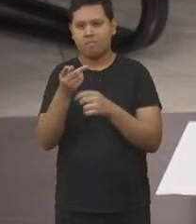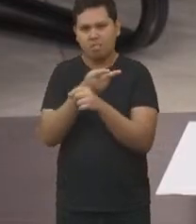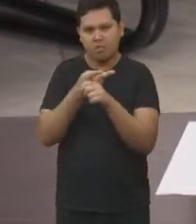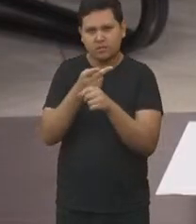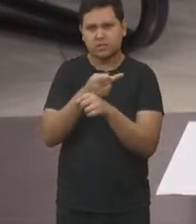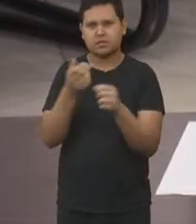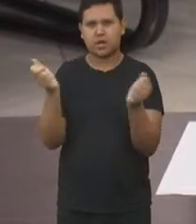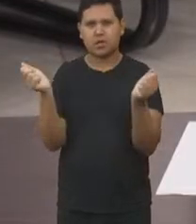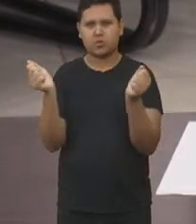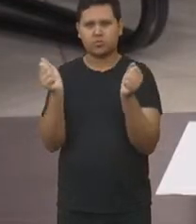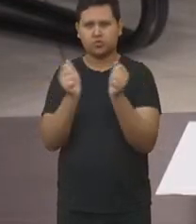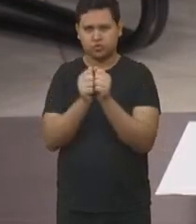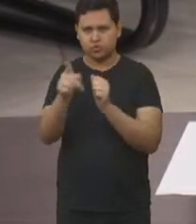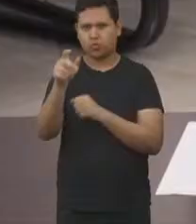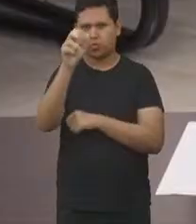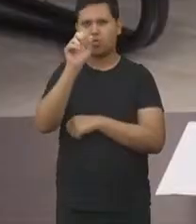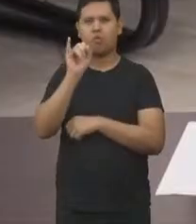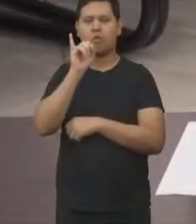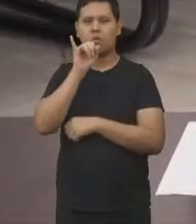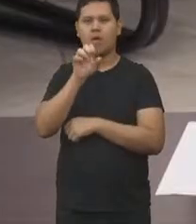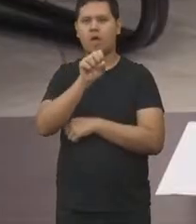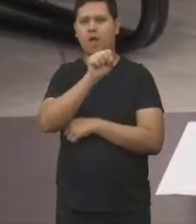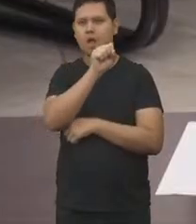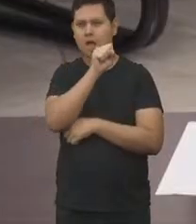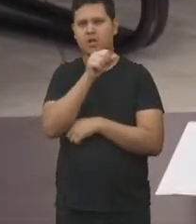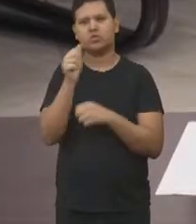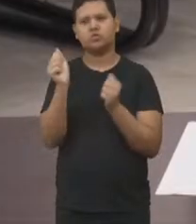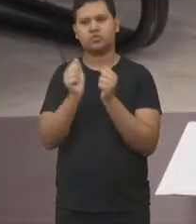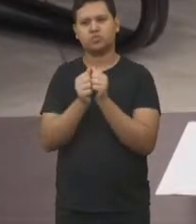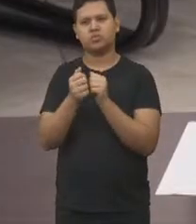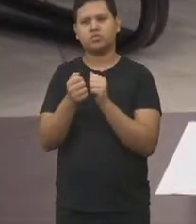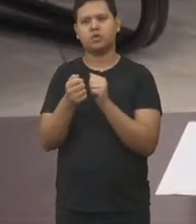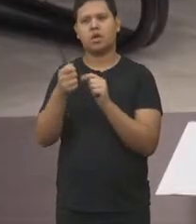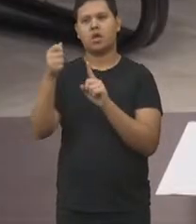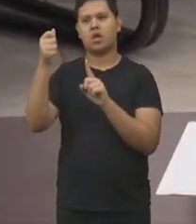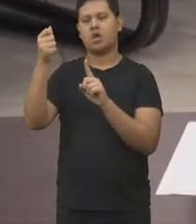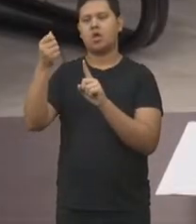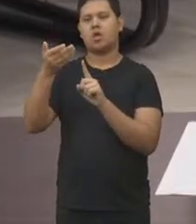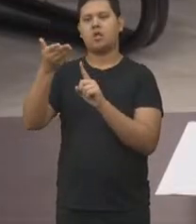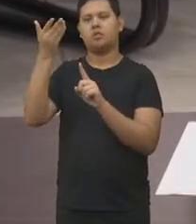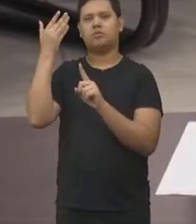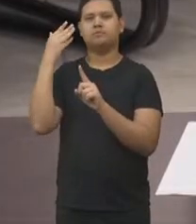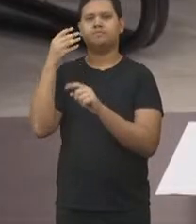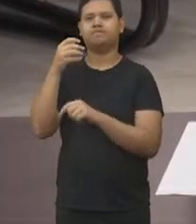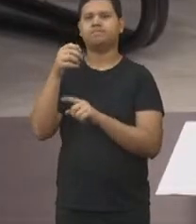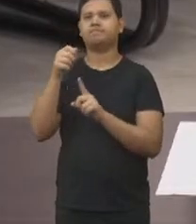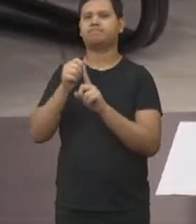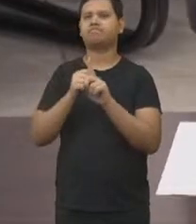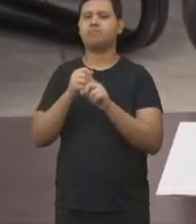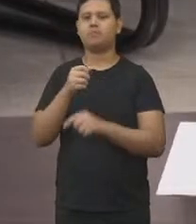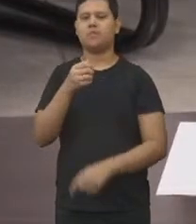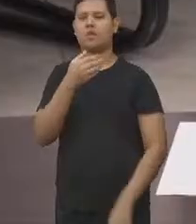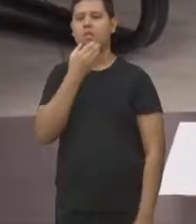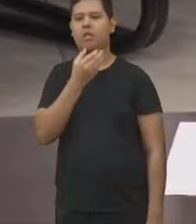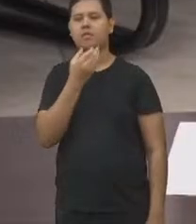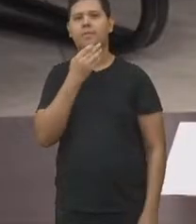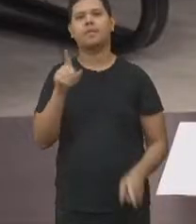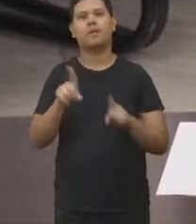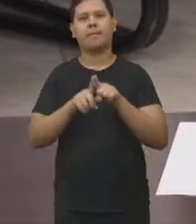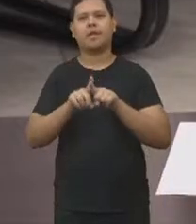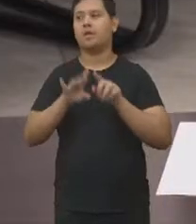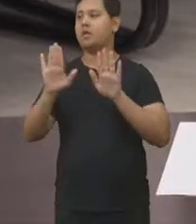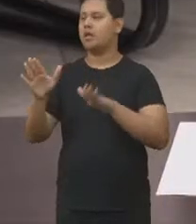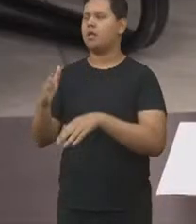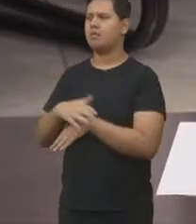ex-prefeito Isaías e encontrei essa definição dele em dezembro, nos últimos dias que ele deixou a prefeitura. Olha, eu estou com